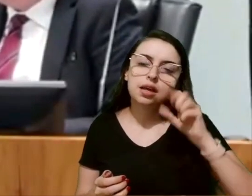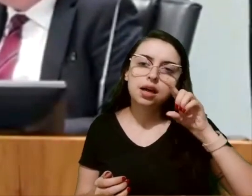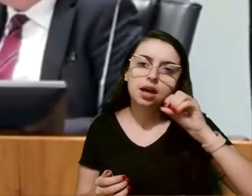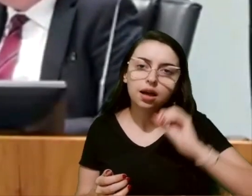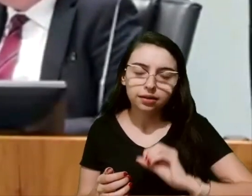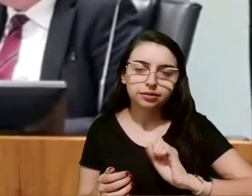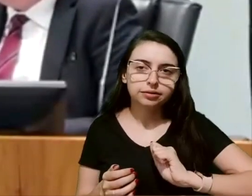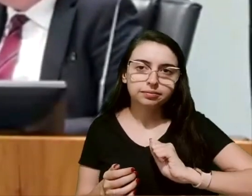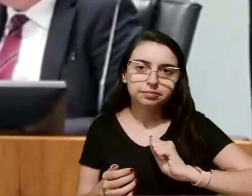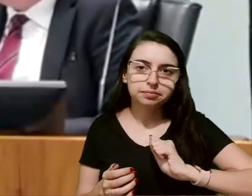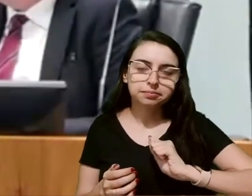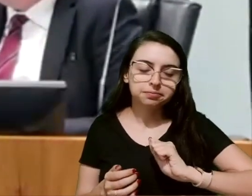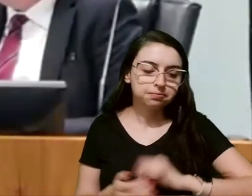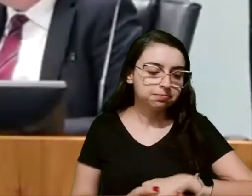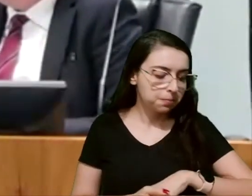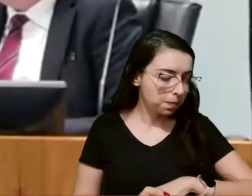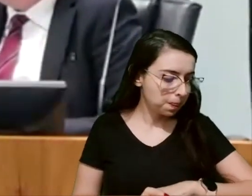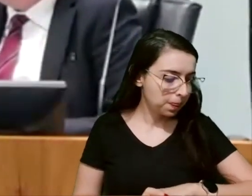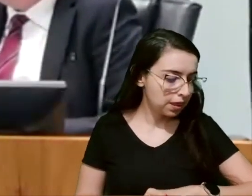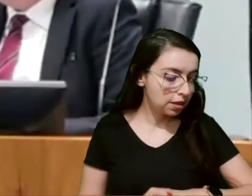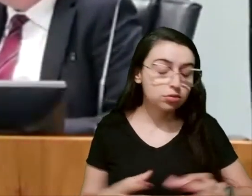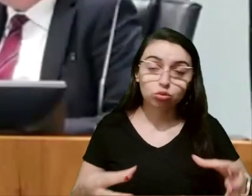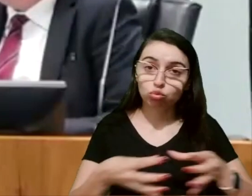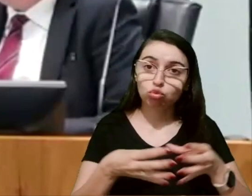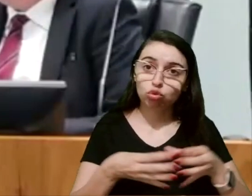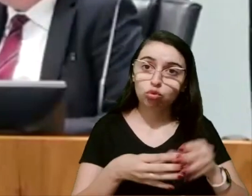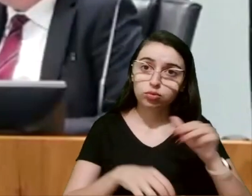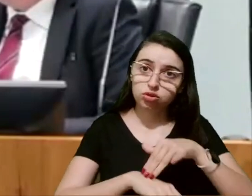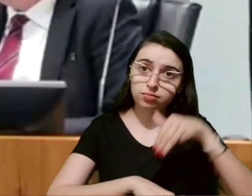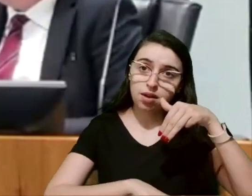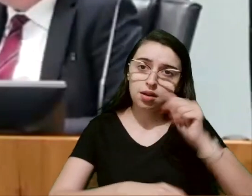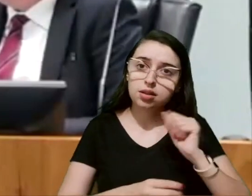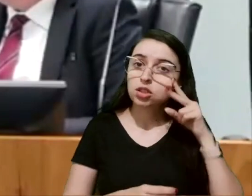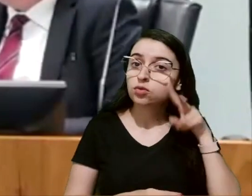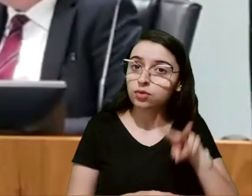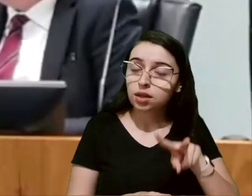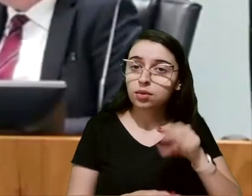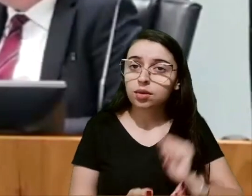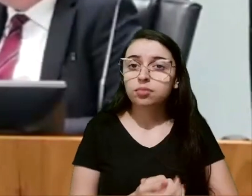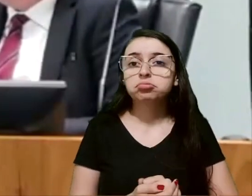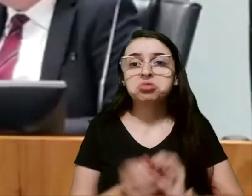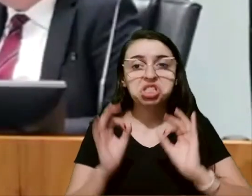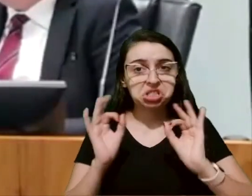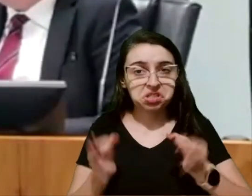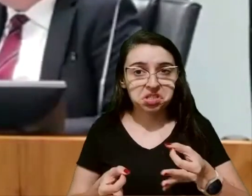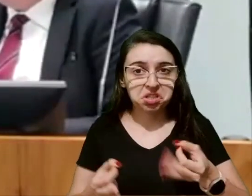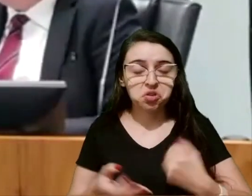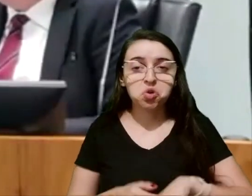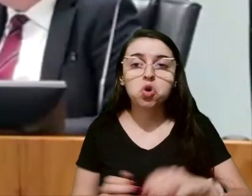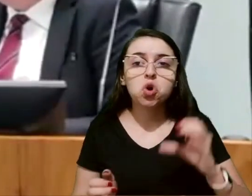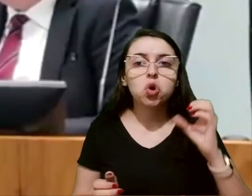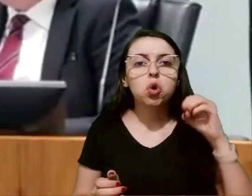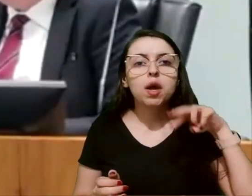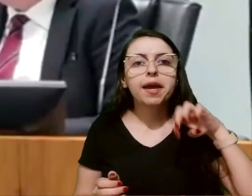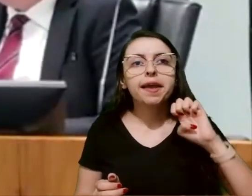em falência e recuperação judicial. Você tem um grupo de magistrados que tem uma visão